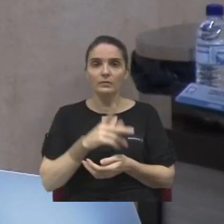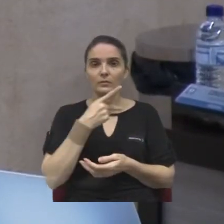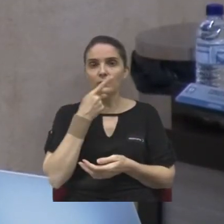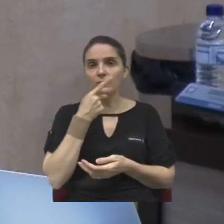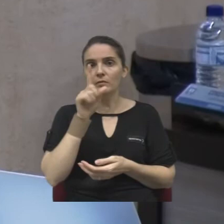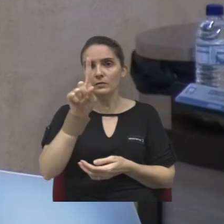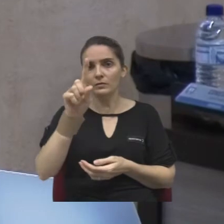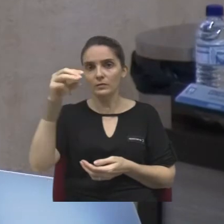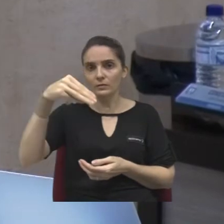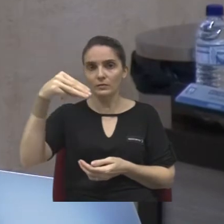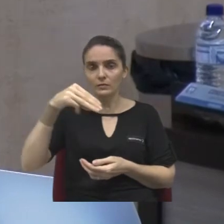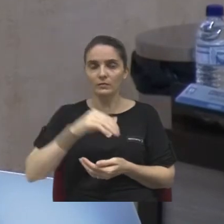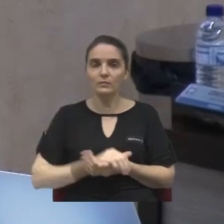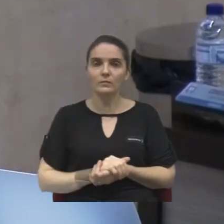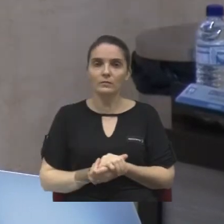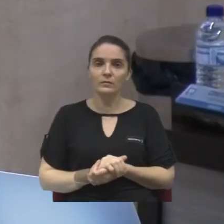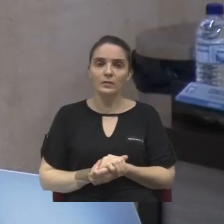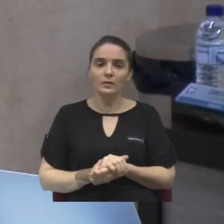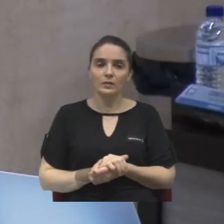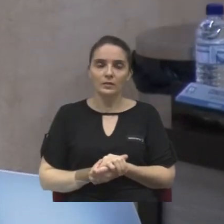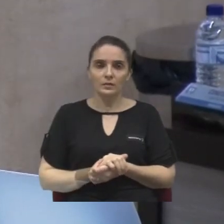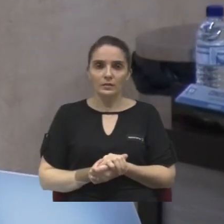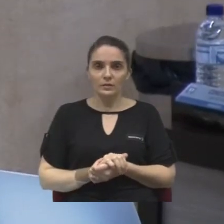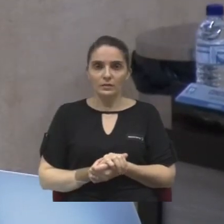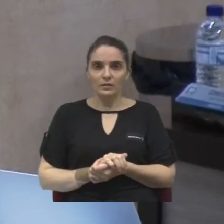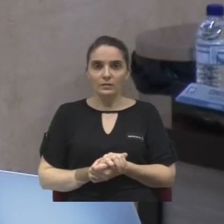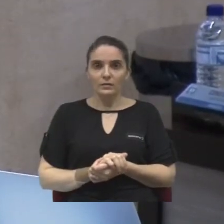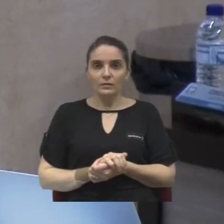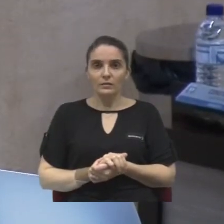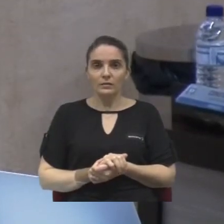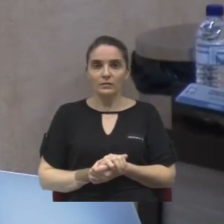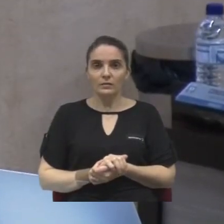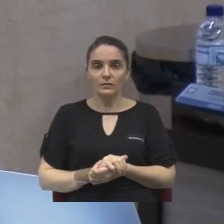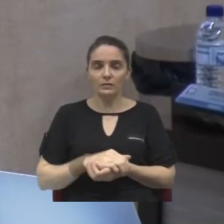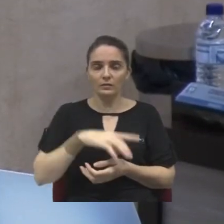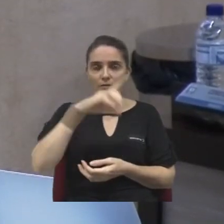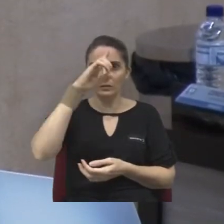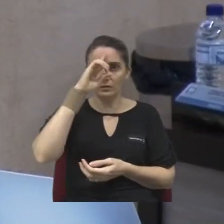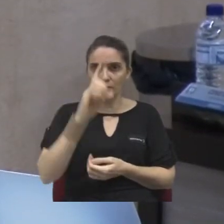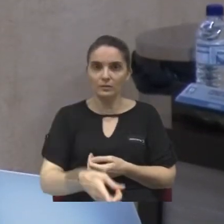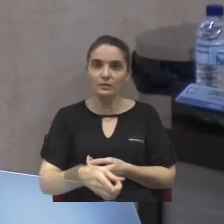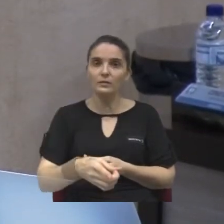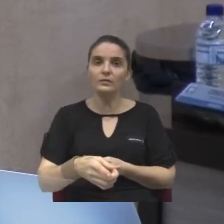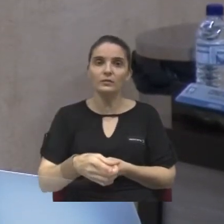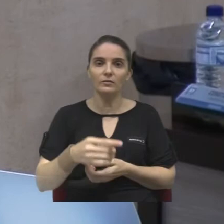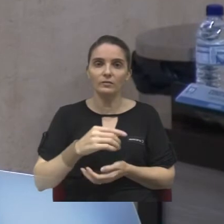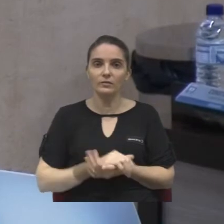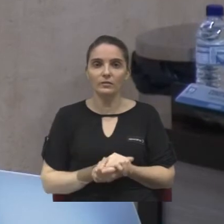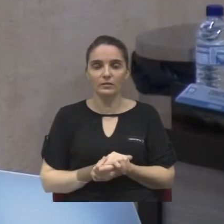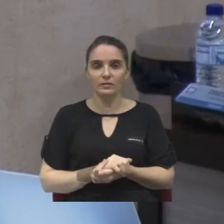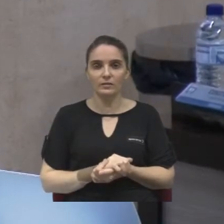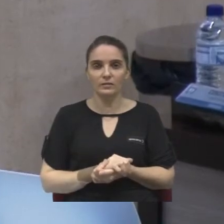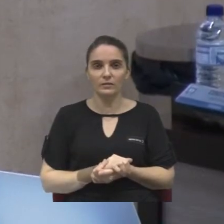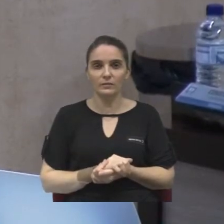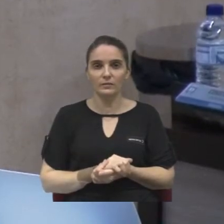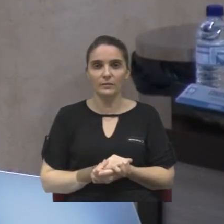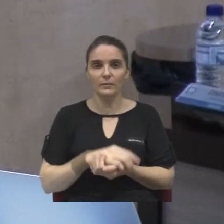com certeza, como não é ditador, e com certeza está atinente